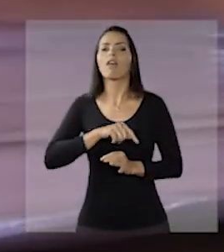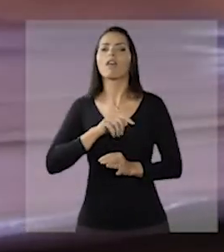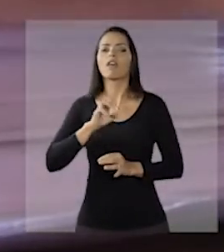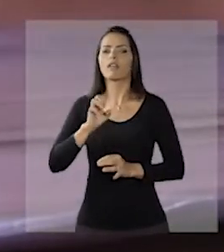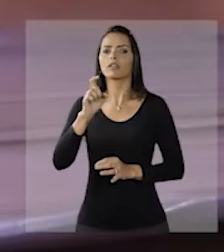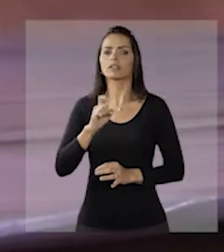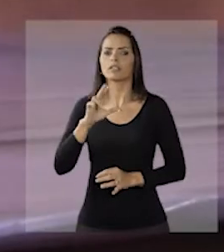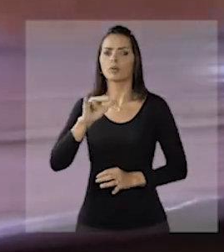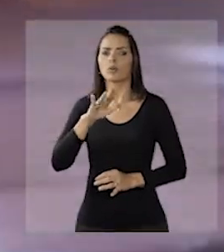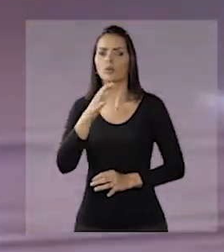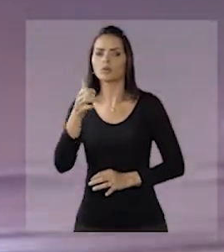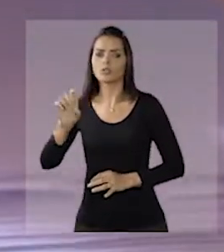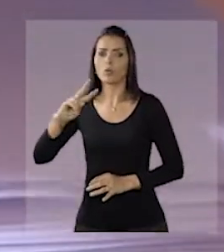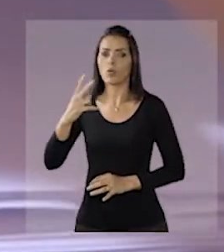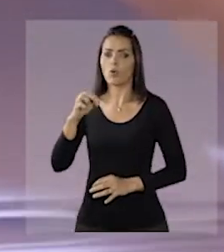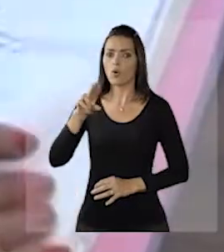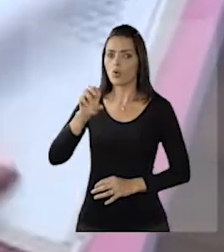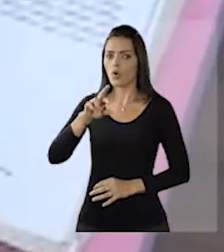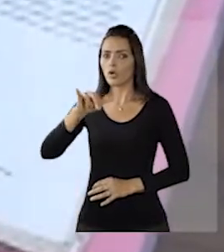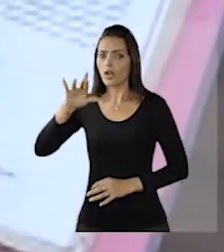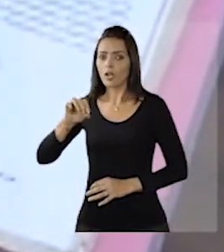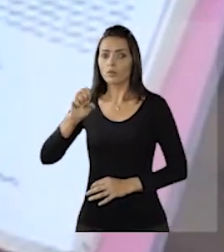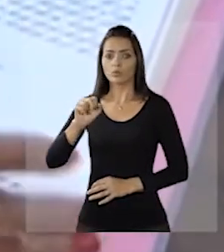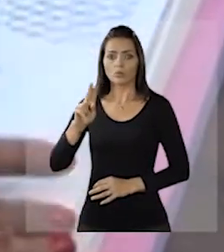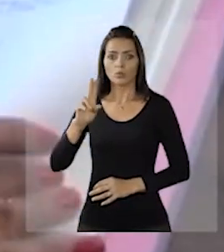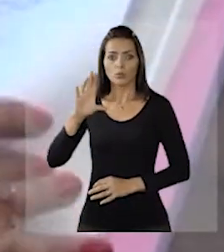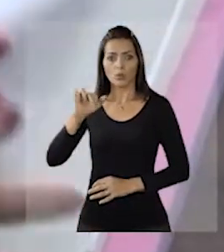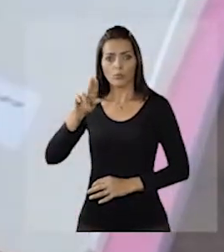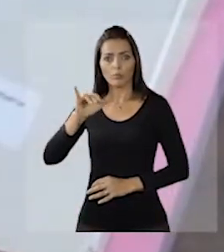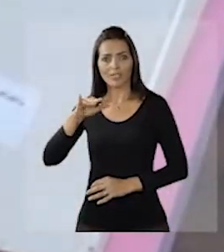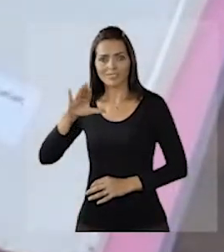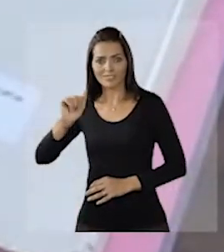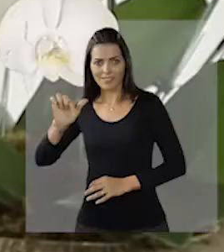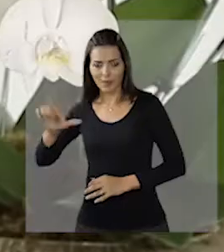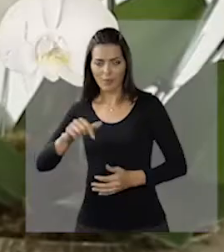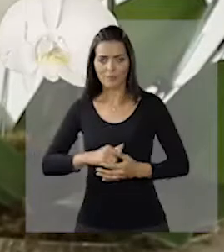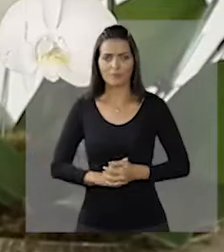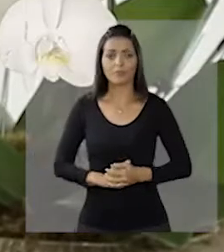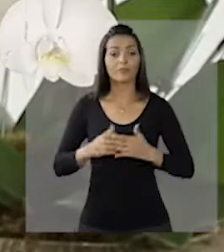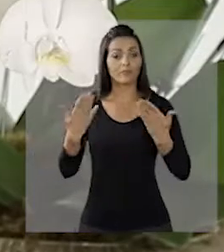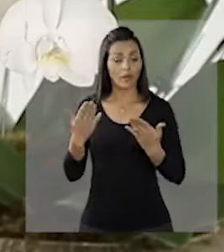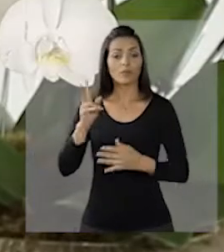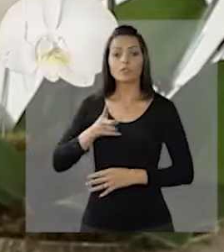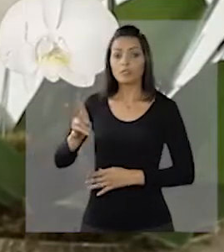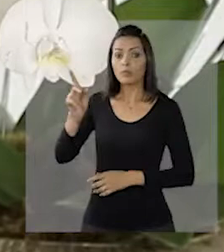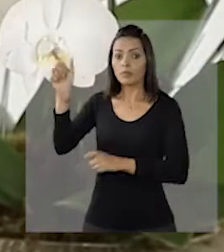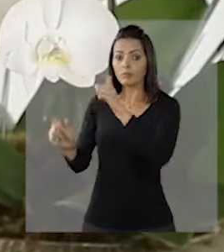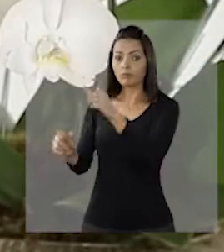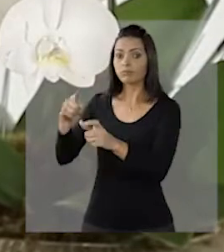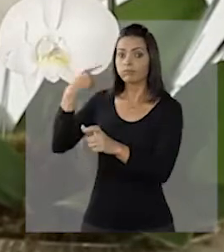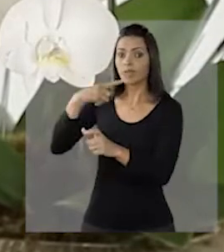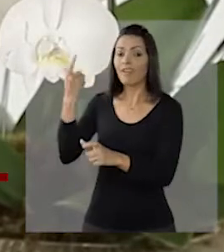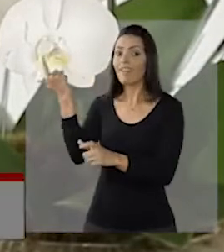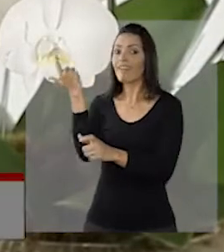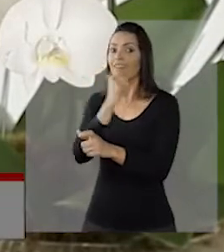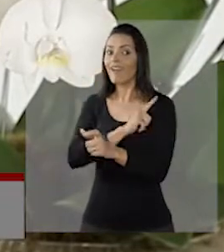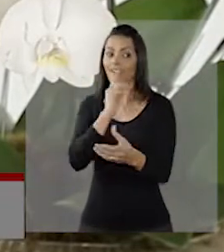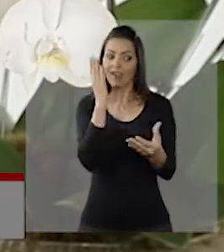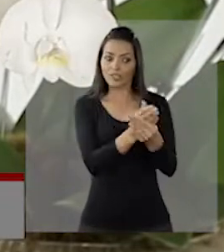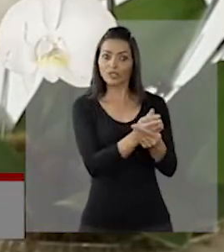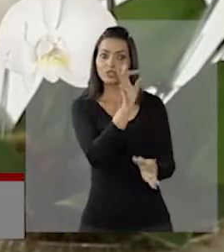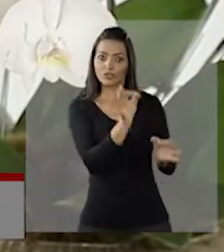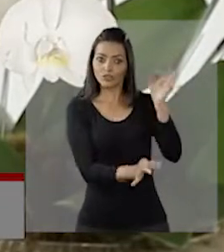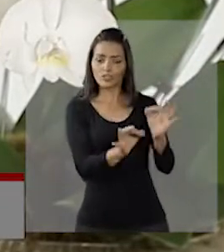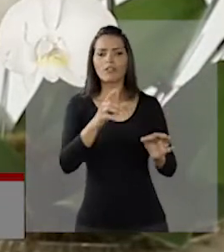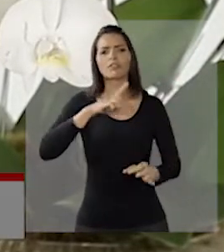sentença para execução de honorários advocatícios sucumbenciais. Sempre que um profissional da advocacia ganha